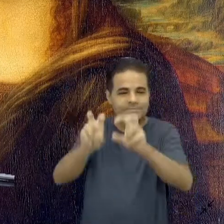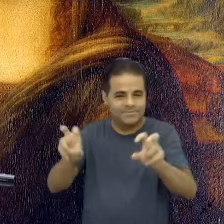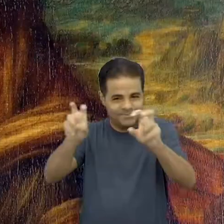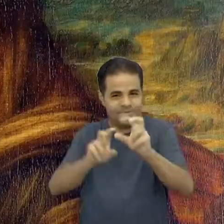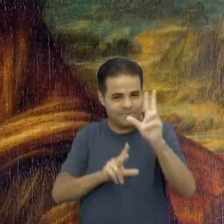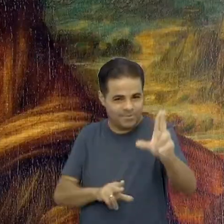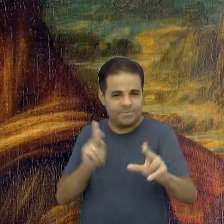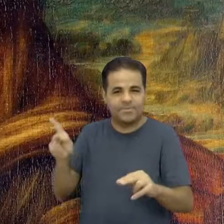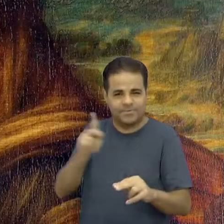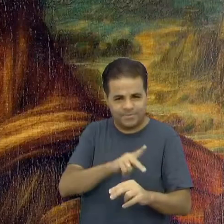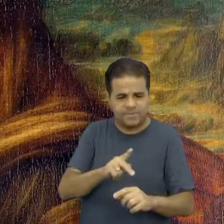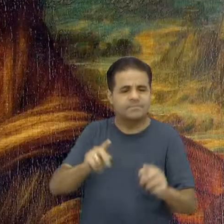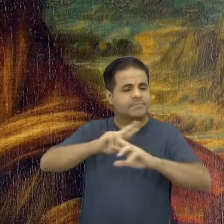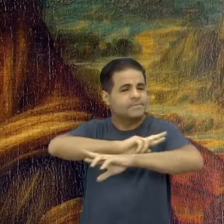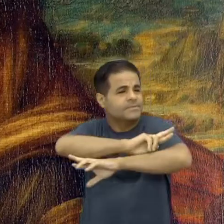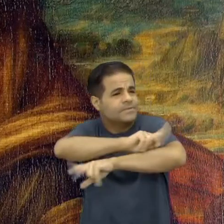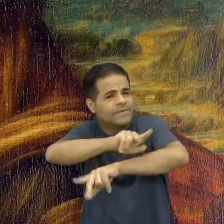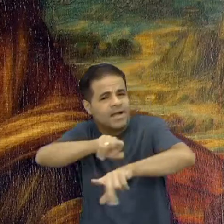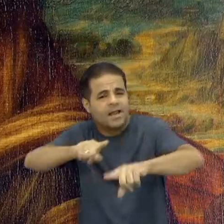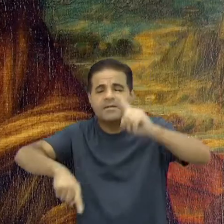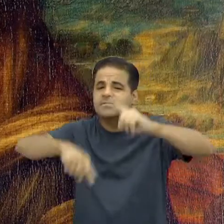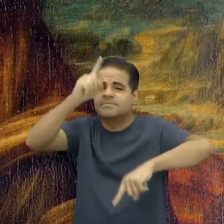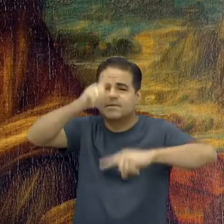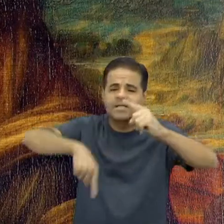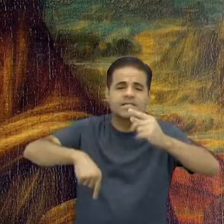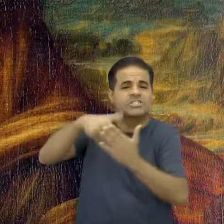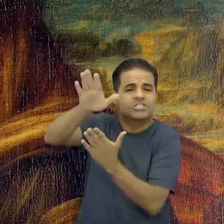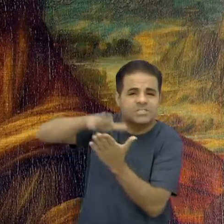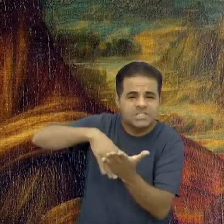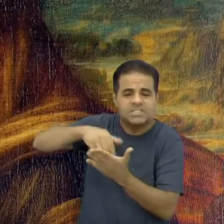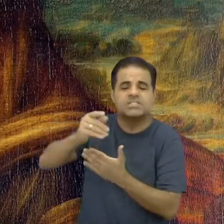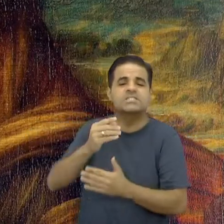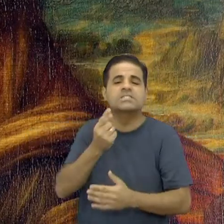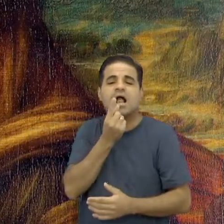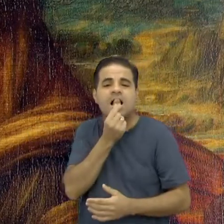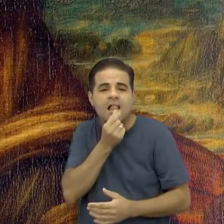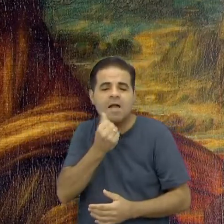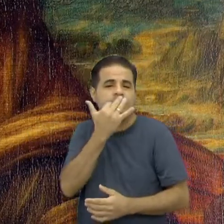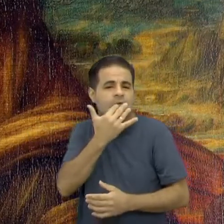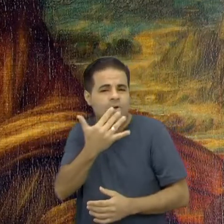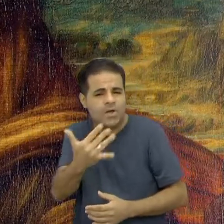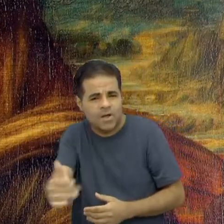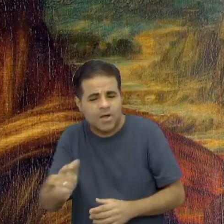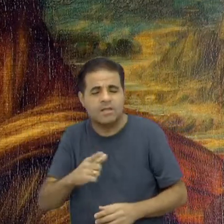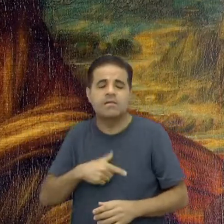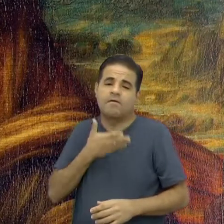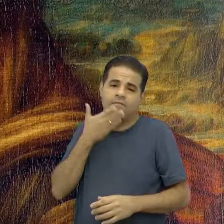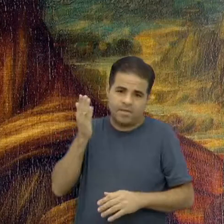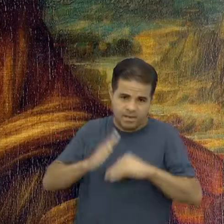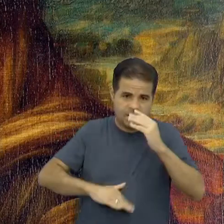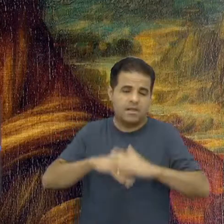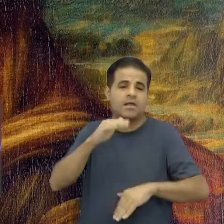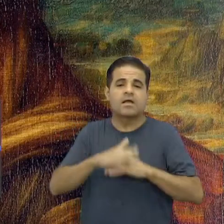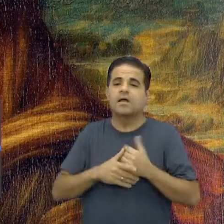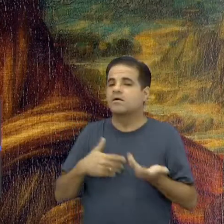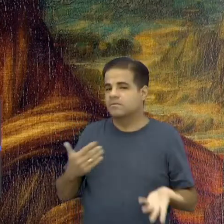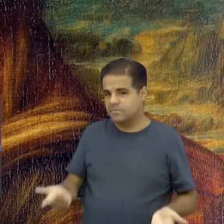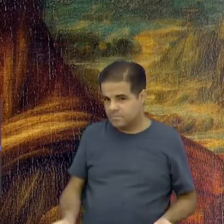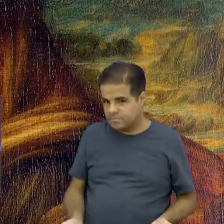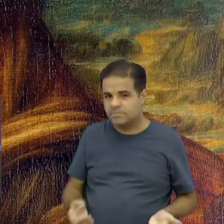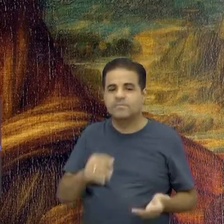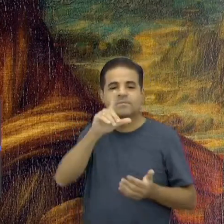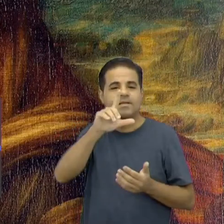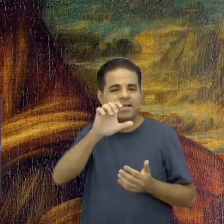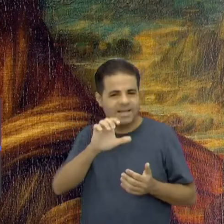acabou fazendo, diversos materiais, tinta, lápis de cor. Quem tem mais facilidade para desenhar, o lettering, que está super na moda